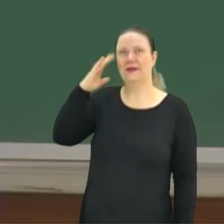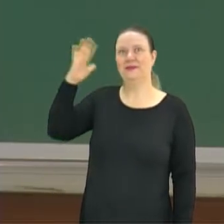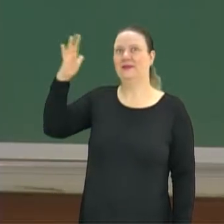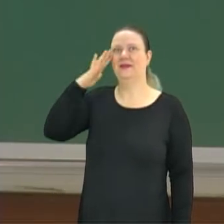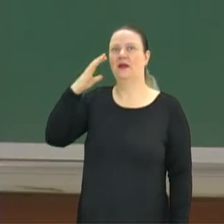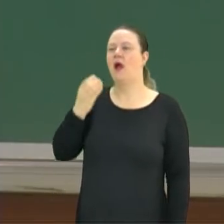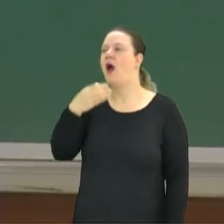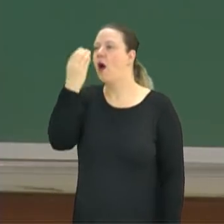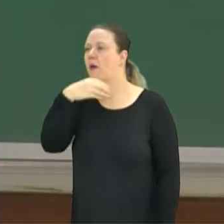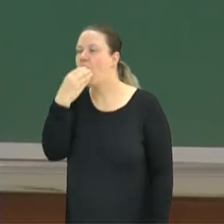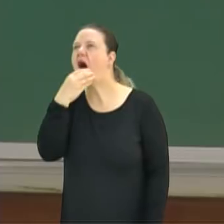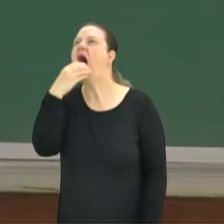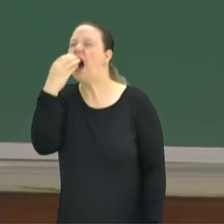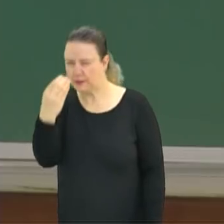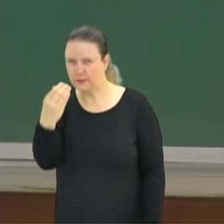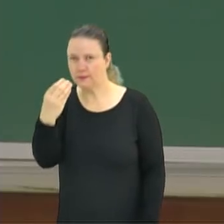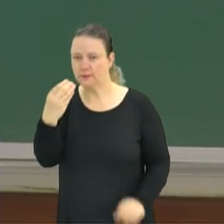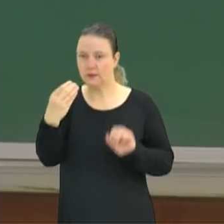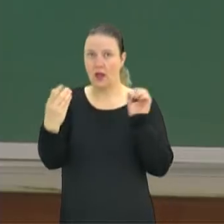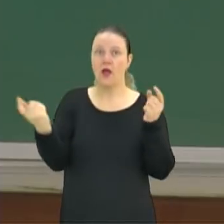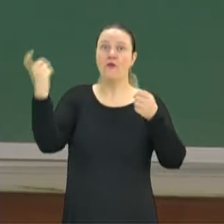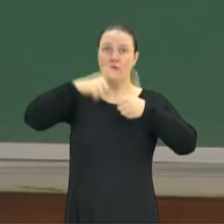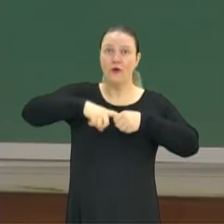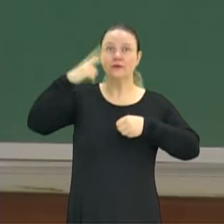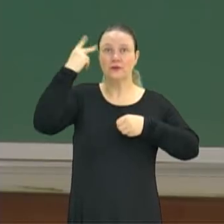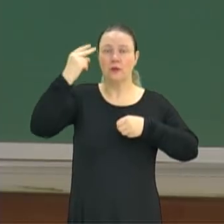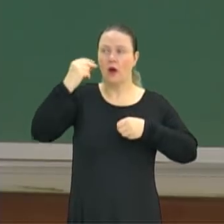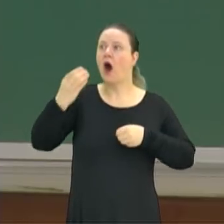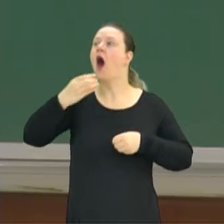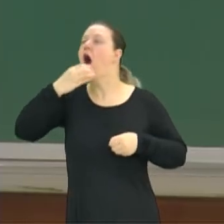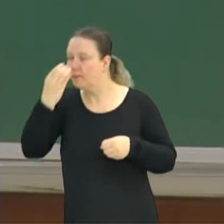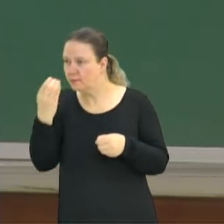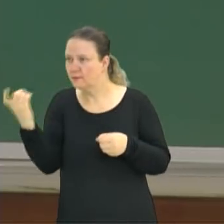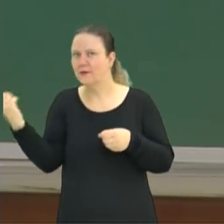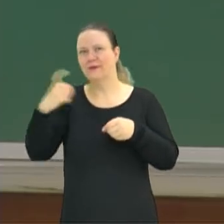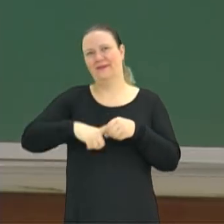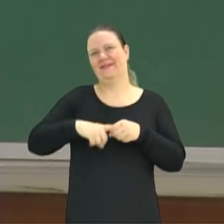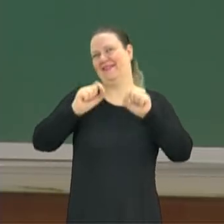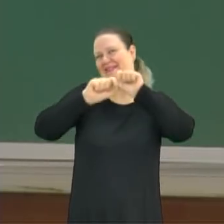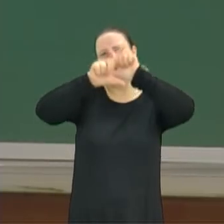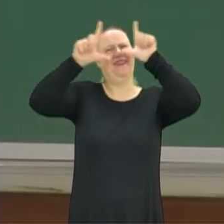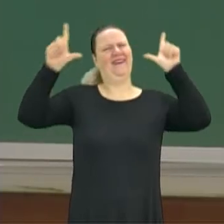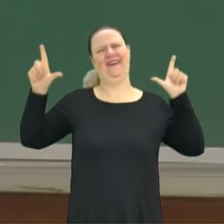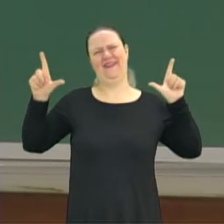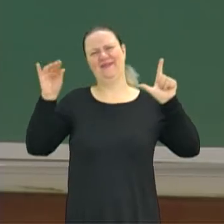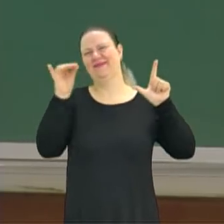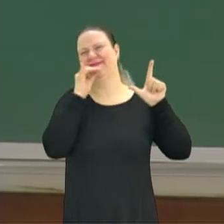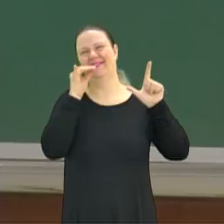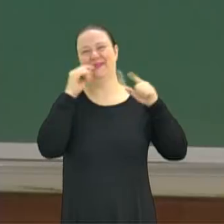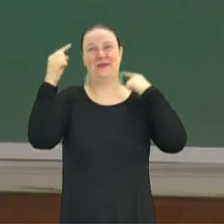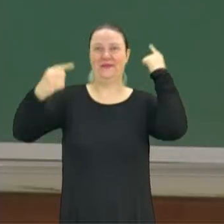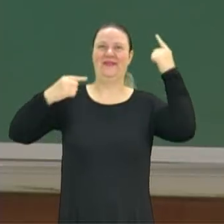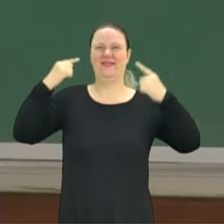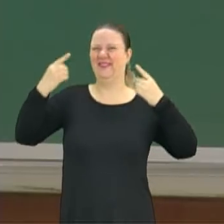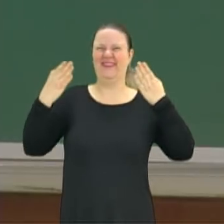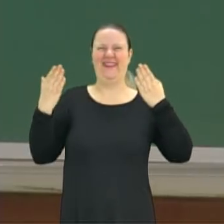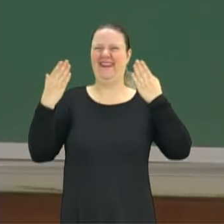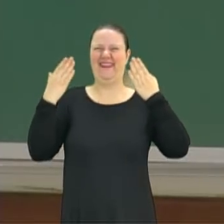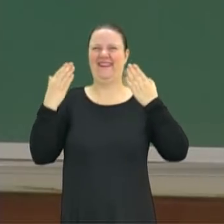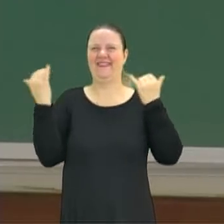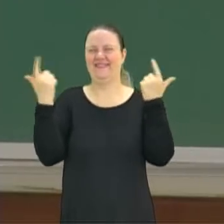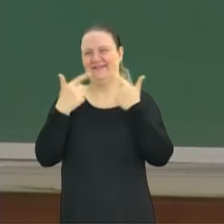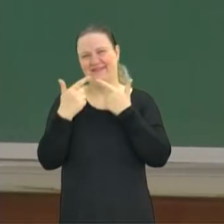maçã, ela se regenerasse. Então, ela não está acabando nunca, eu estou comendo e ela está aumentando. Lógico que isso não acontece, né? Só um exemplo para você entender o que está acontecendo aqui.